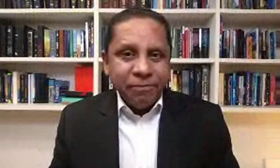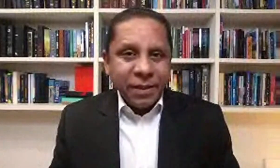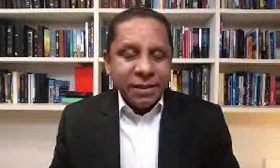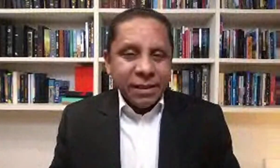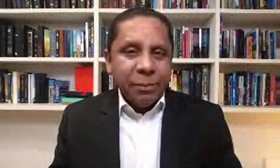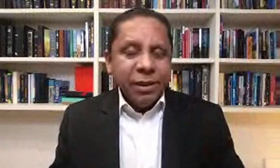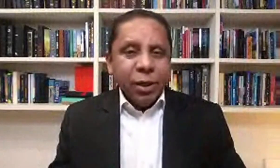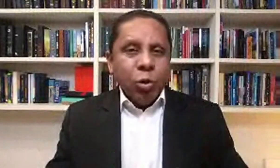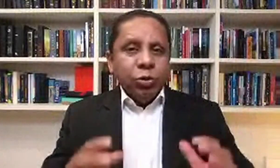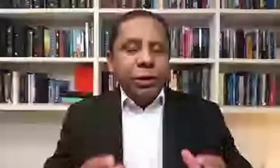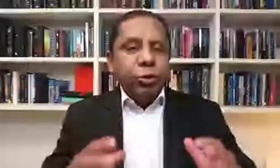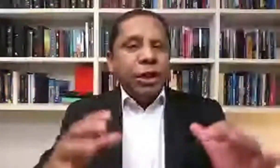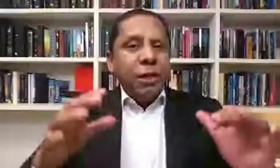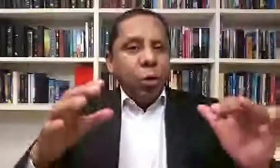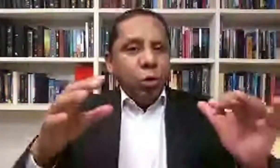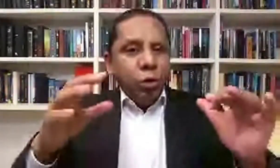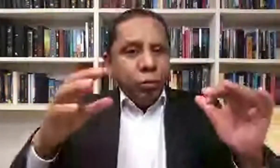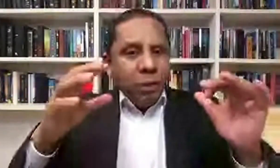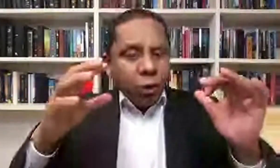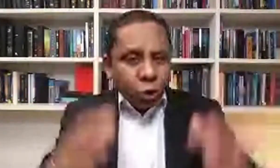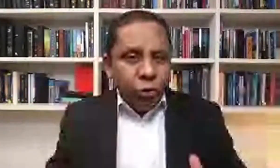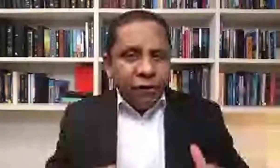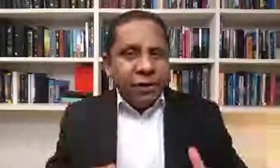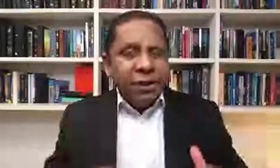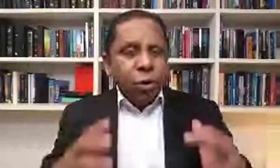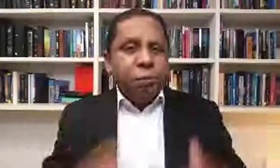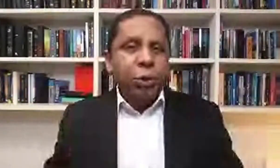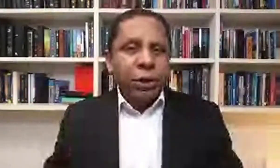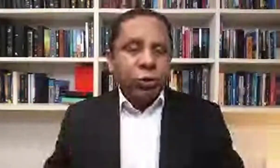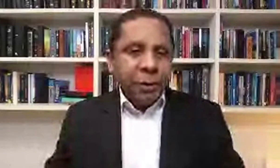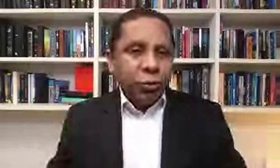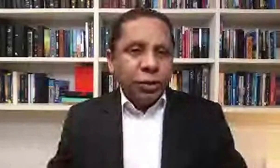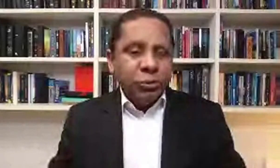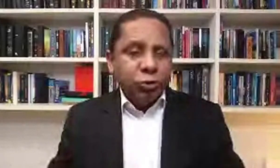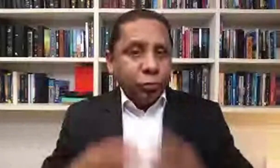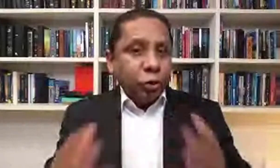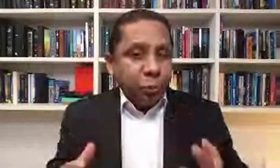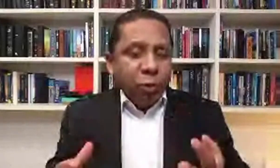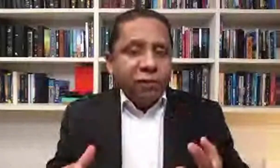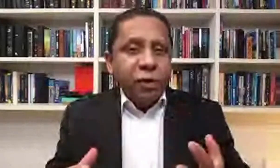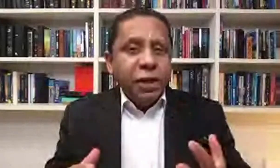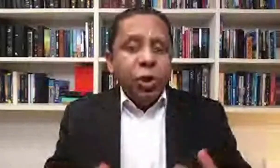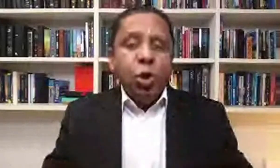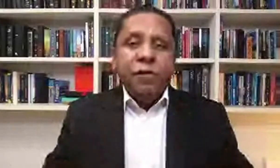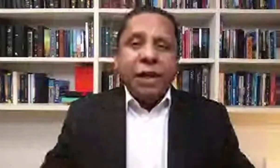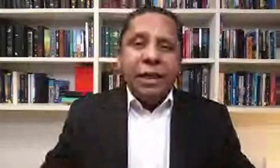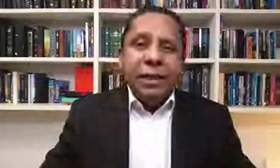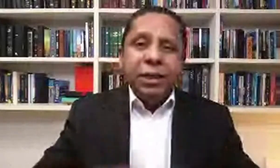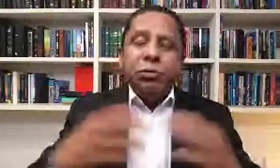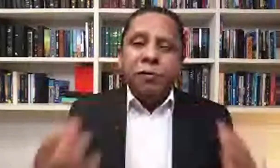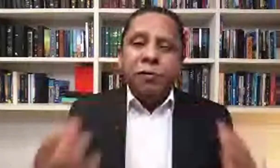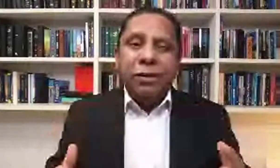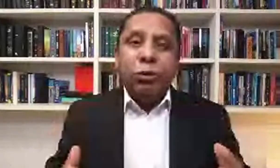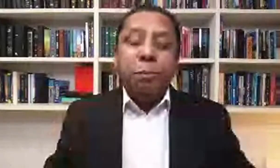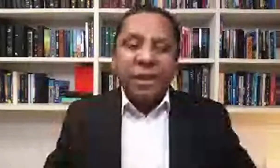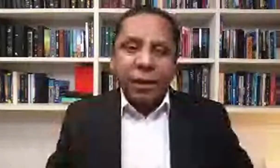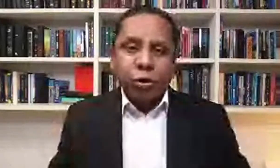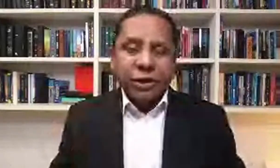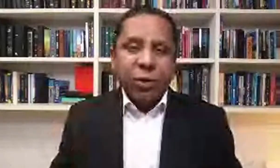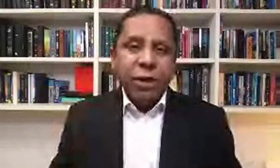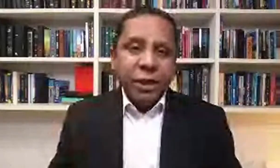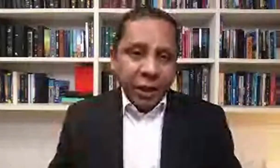Pentecostes, sabe? Quando Deus derramou uma chuva do poder do Espírito Santo sobre o seu povo e houve aquele grande